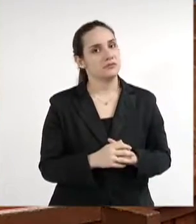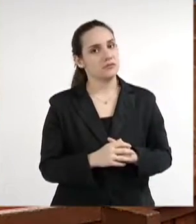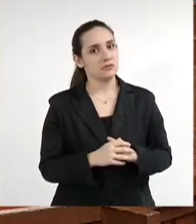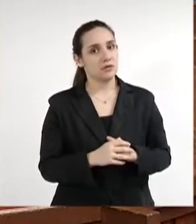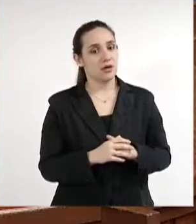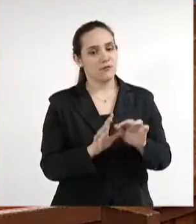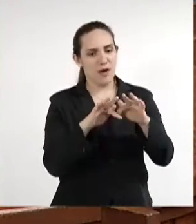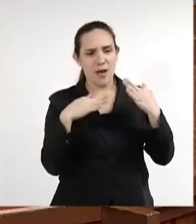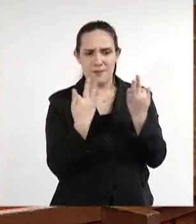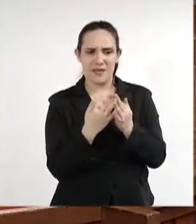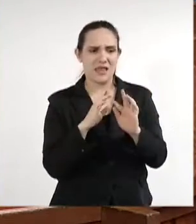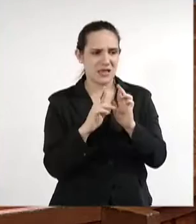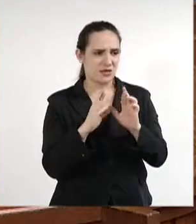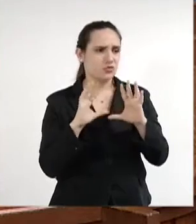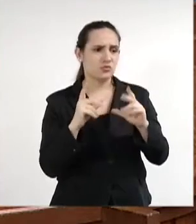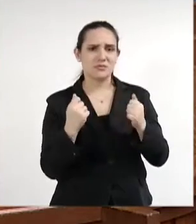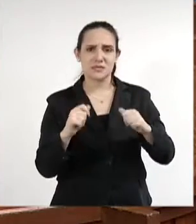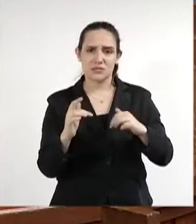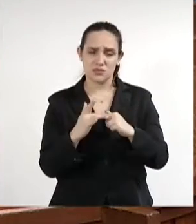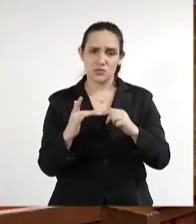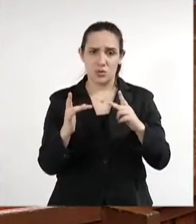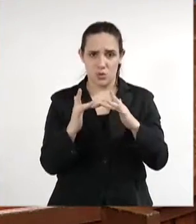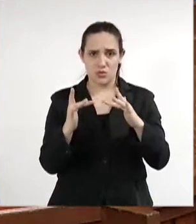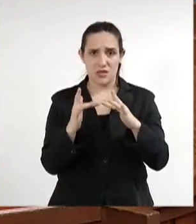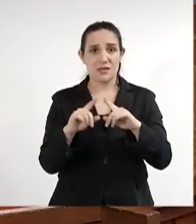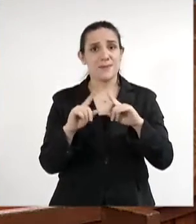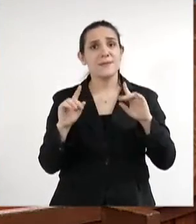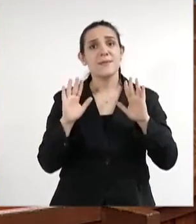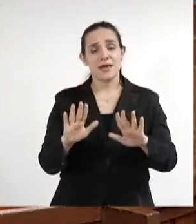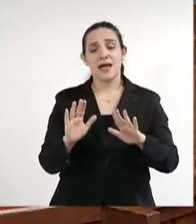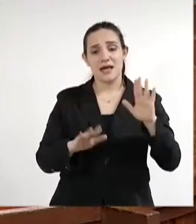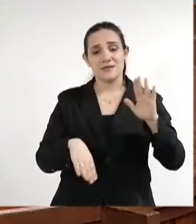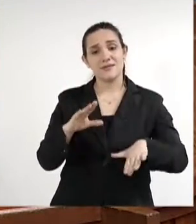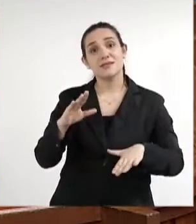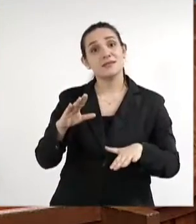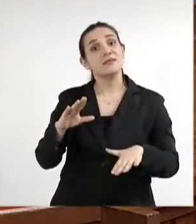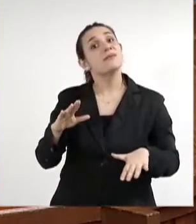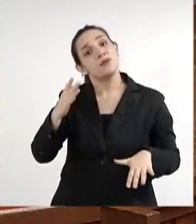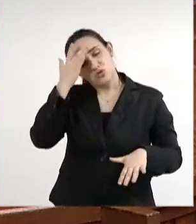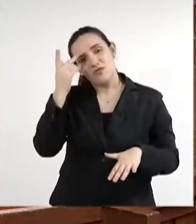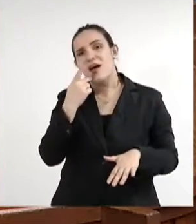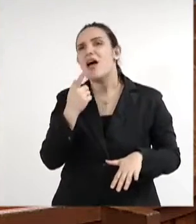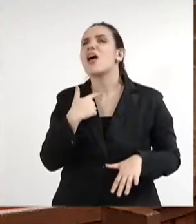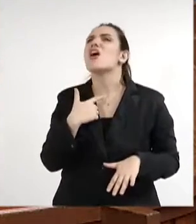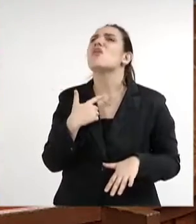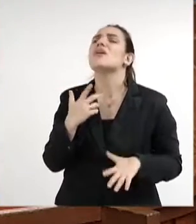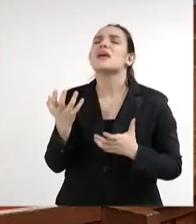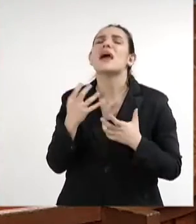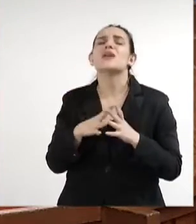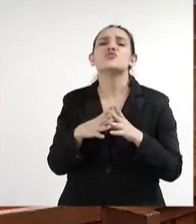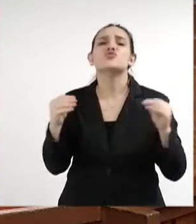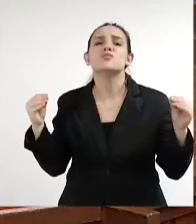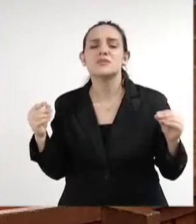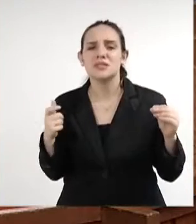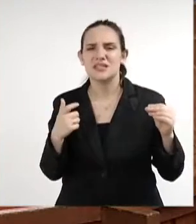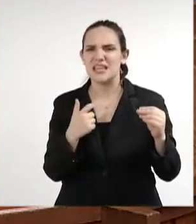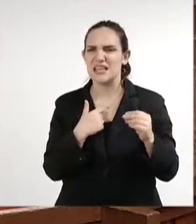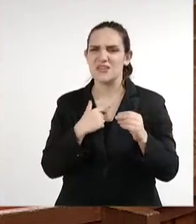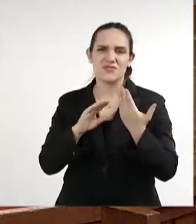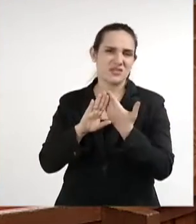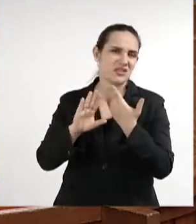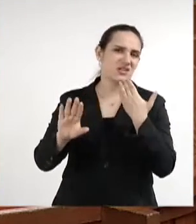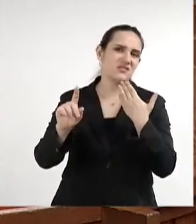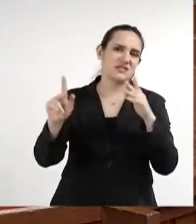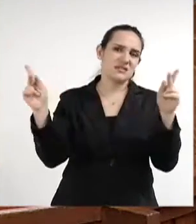também costuma ser comunicada verbalmente, mas nem sempre é levada a sério. As pessoas falam, eu vou desaparecer, vou deixar vocês em